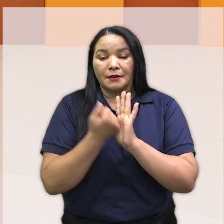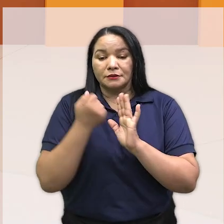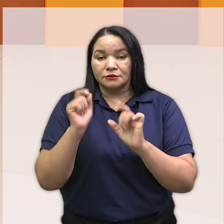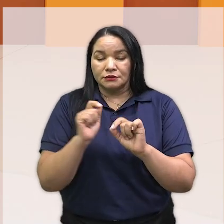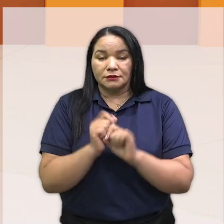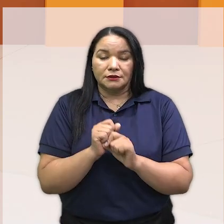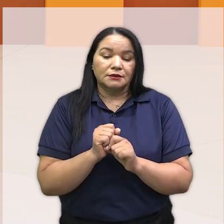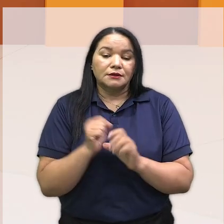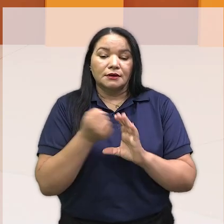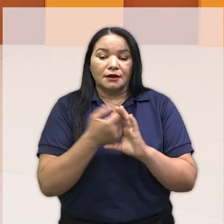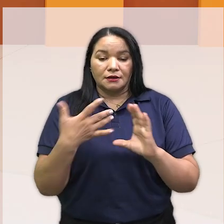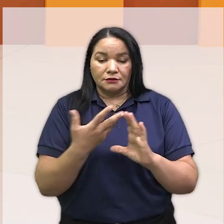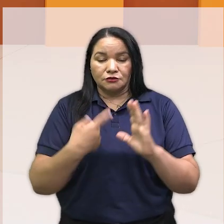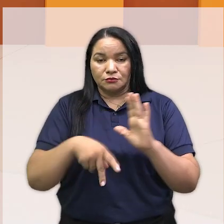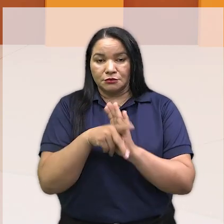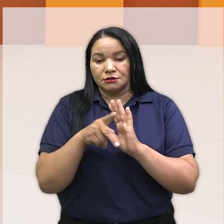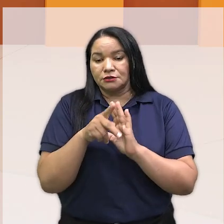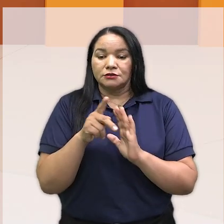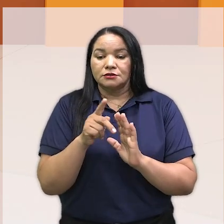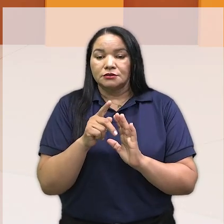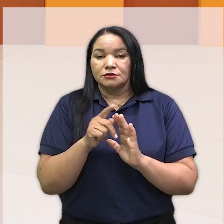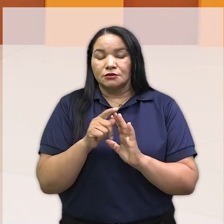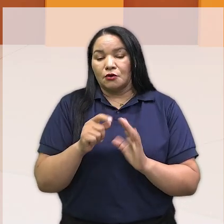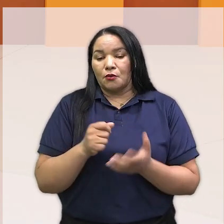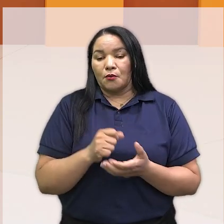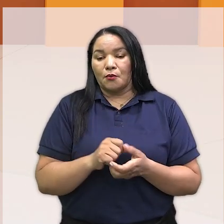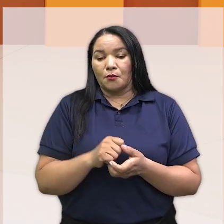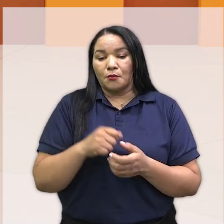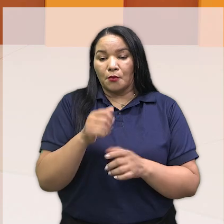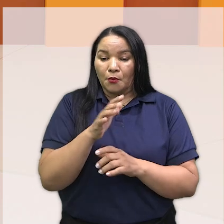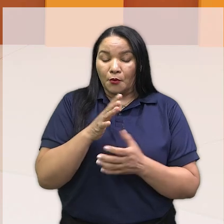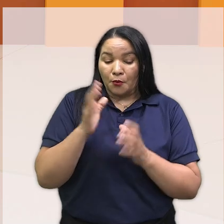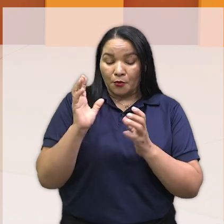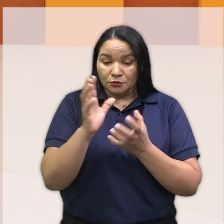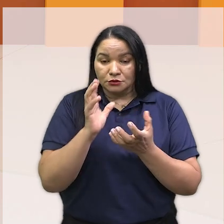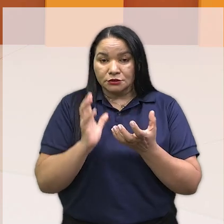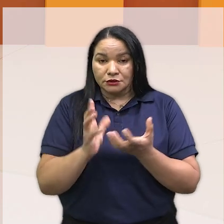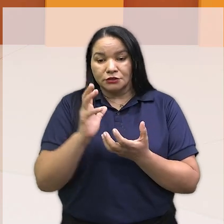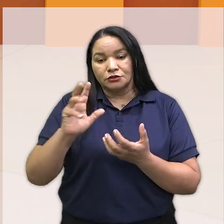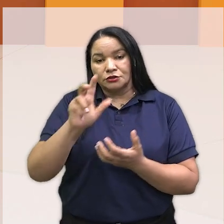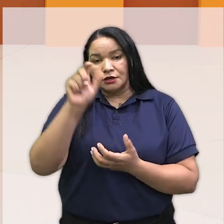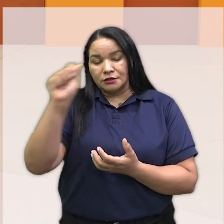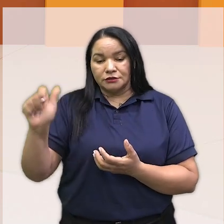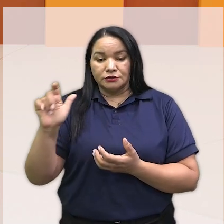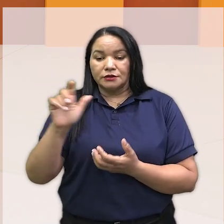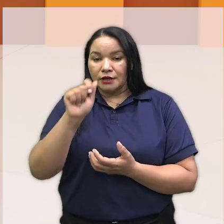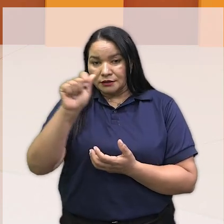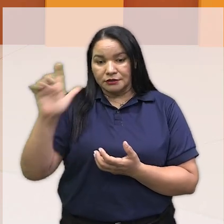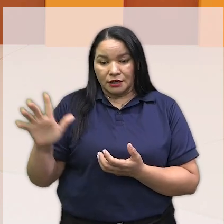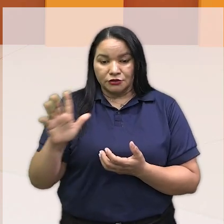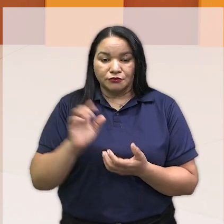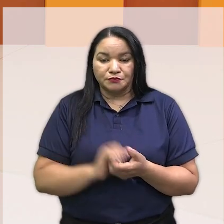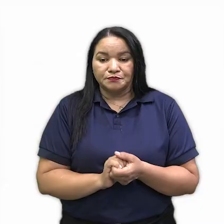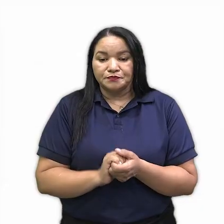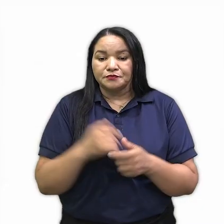essas características do continente asiático, tá? Mas também teremos quem? Os